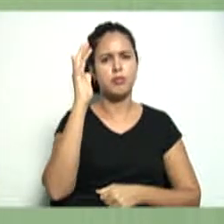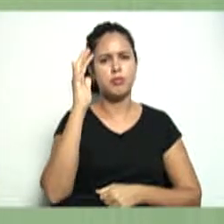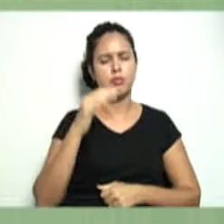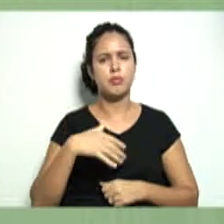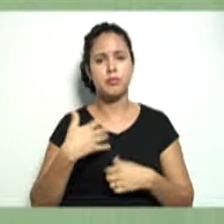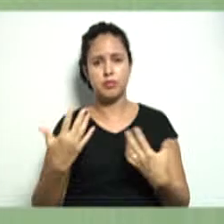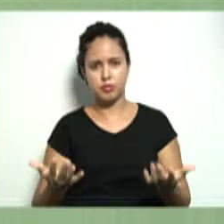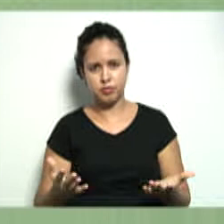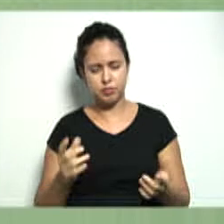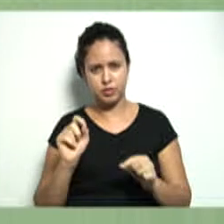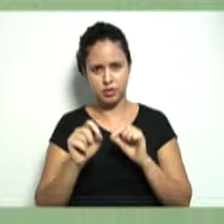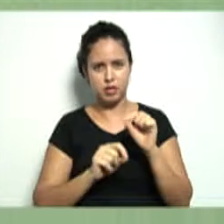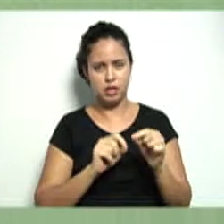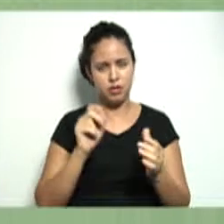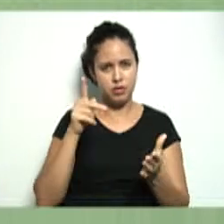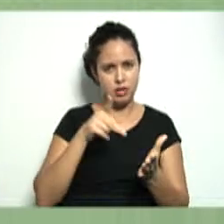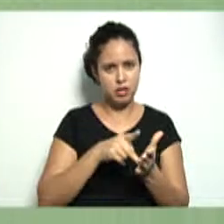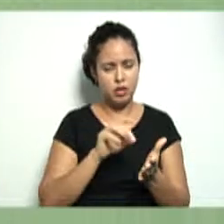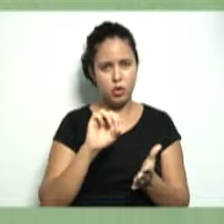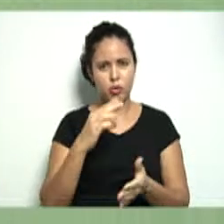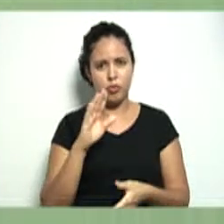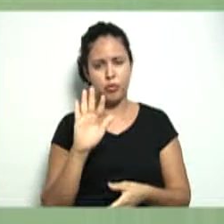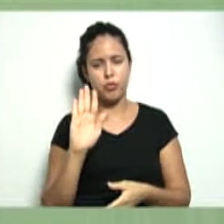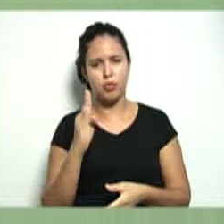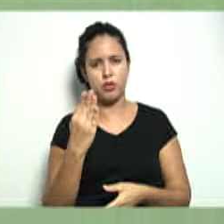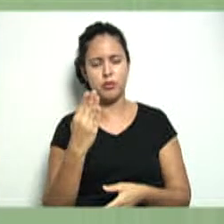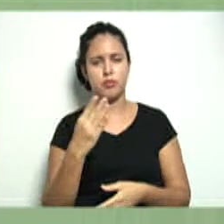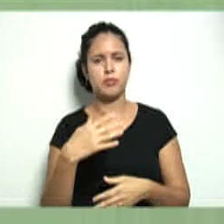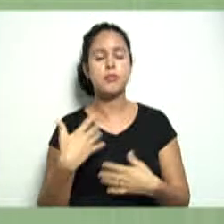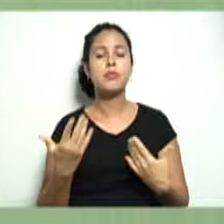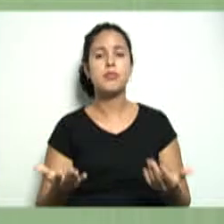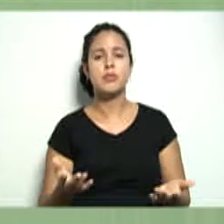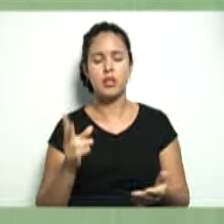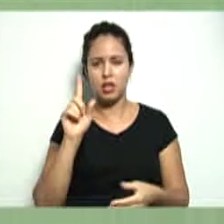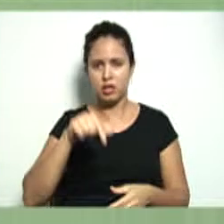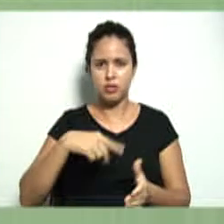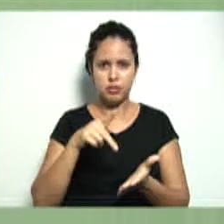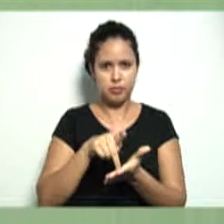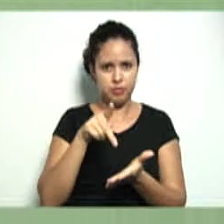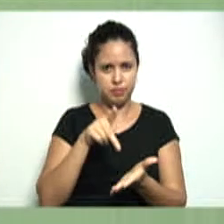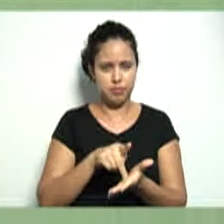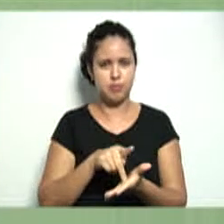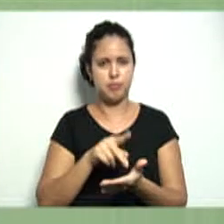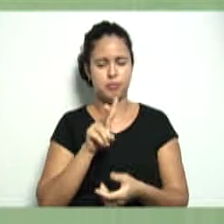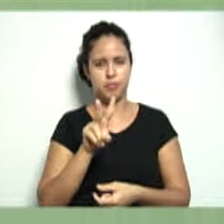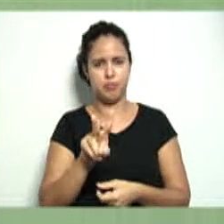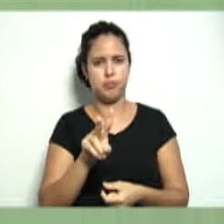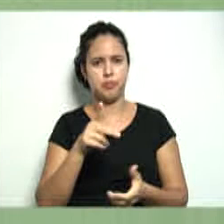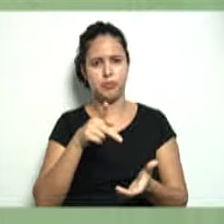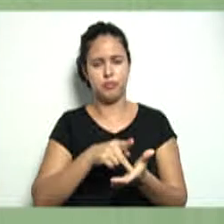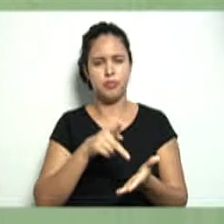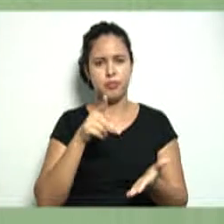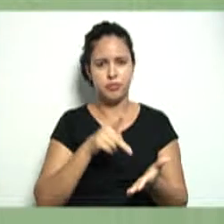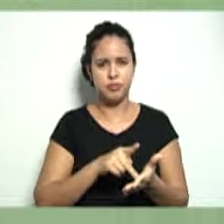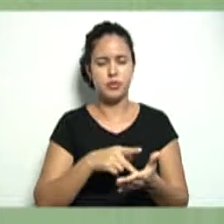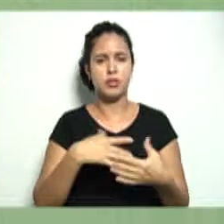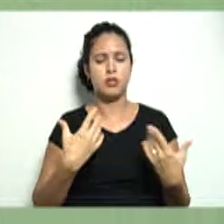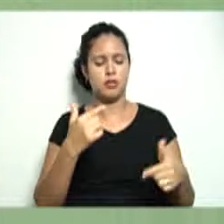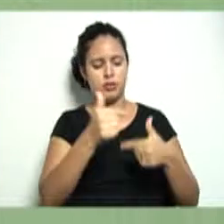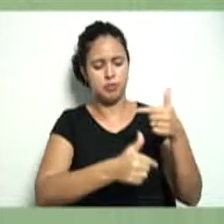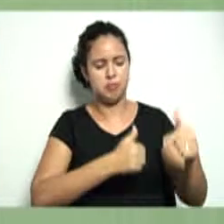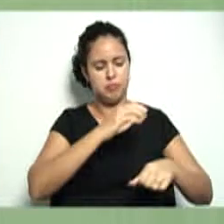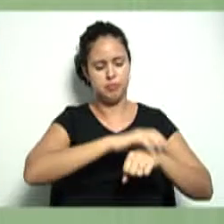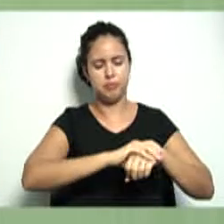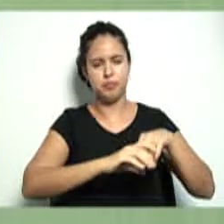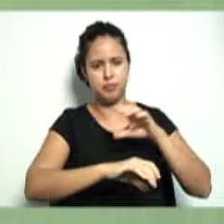professor Eliene? Esta é verdadeira. Verdadeira. Né, os trabalhadores manuais se